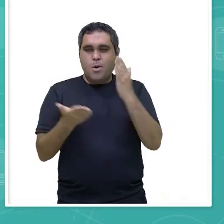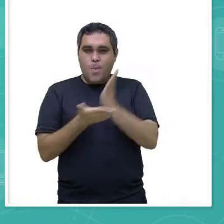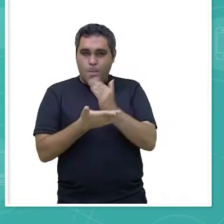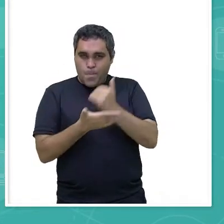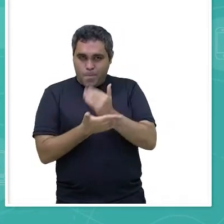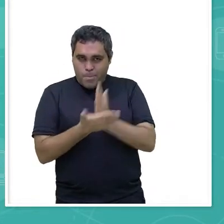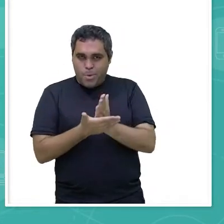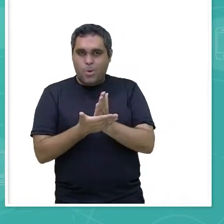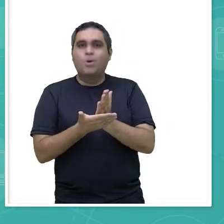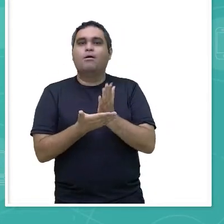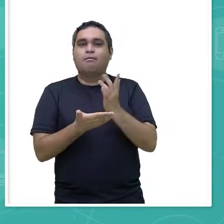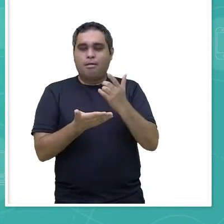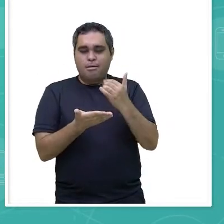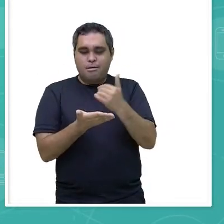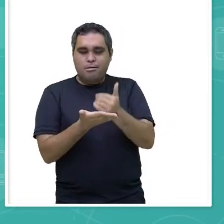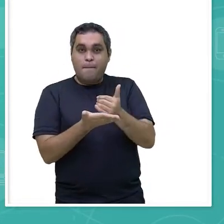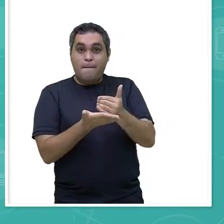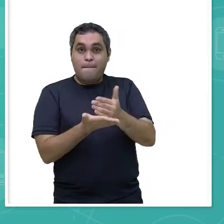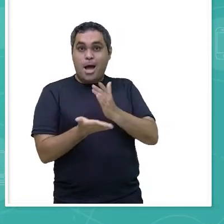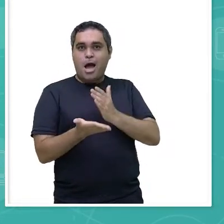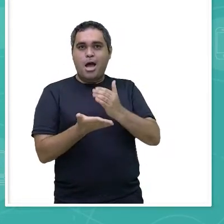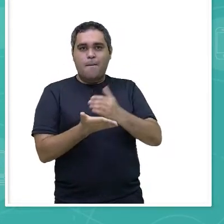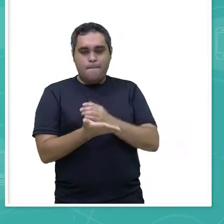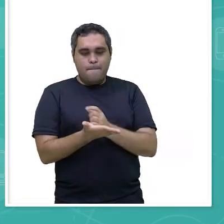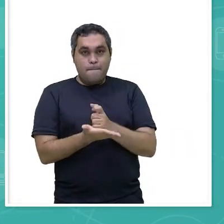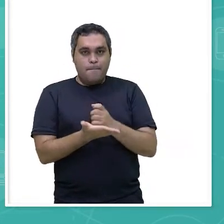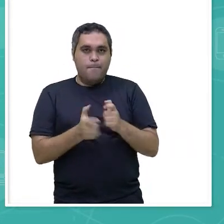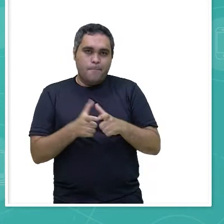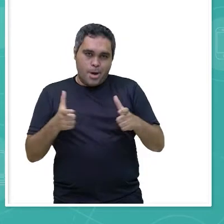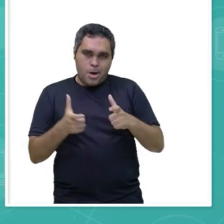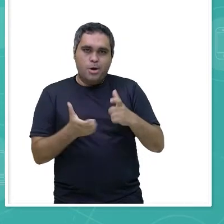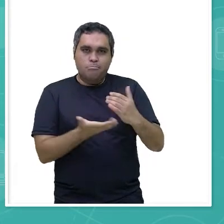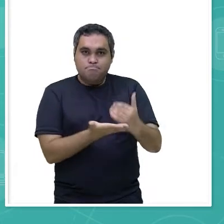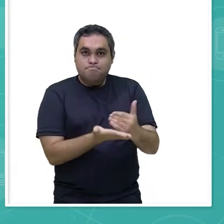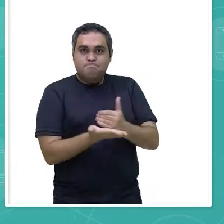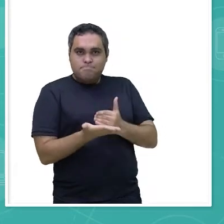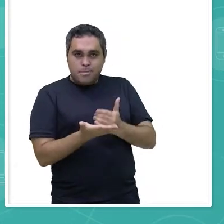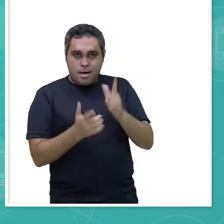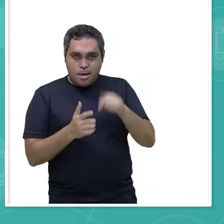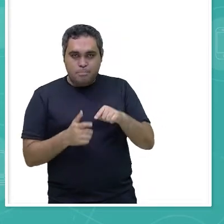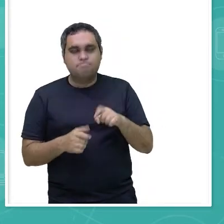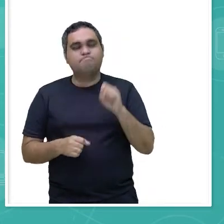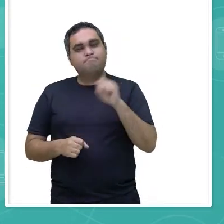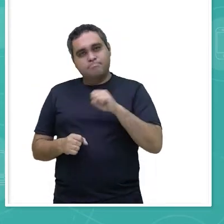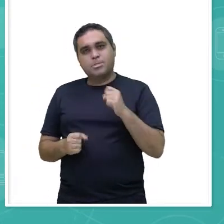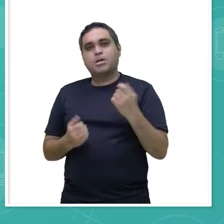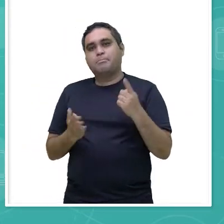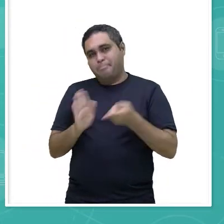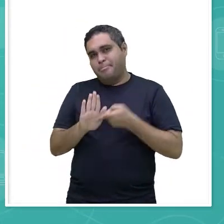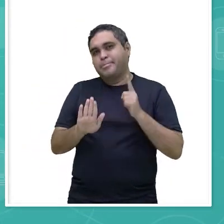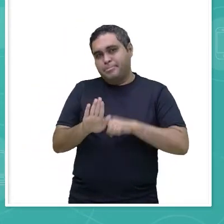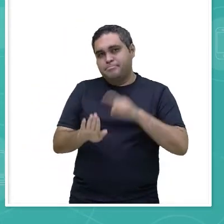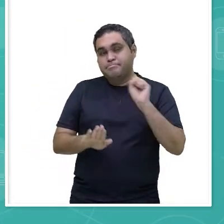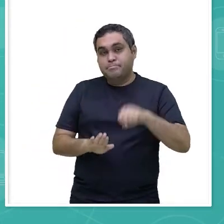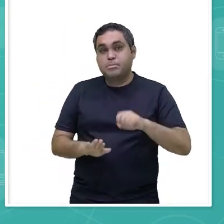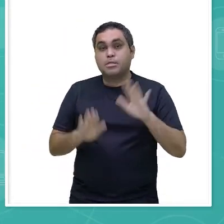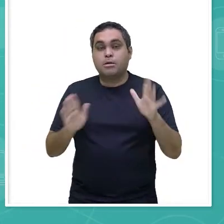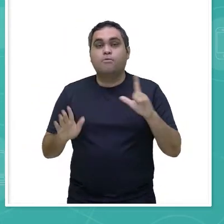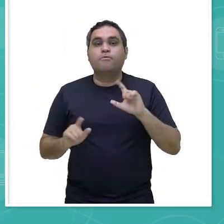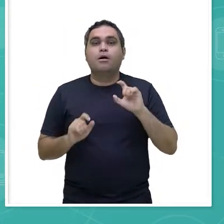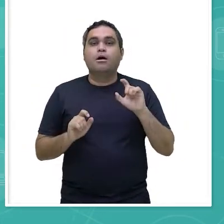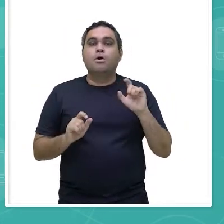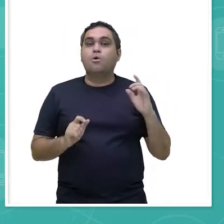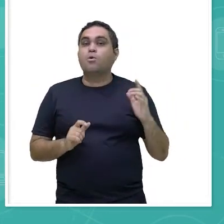Exatamente. Ok? E aí a Revolução Menchevique vai acontecer em fevereiro de 17. Ou seja, vai haver um governo provisório